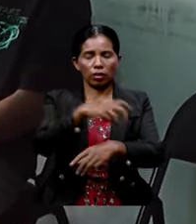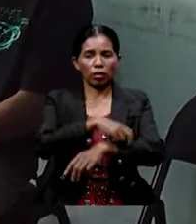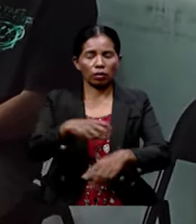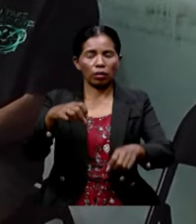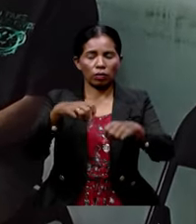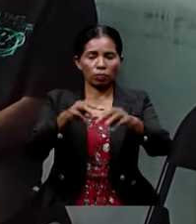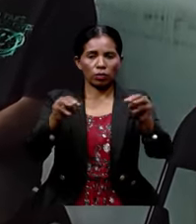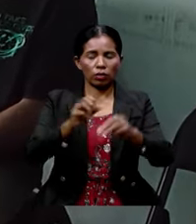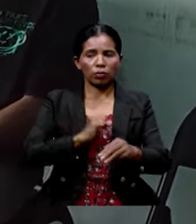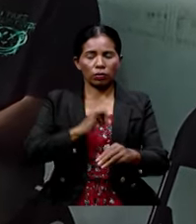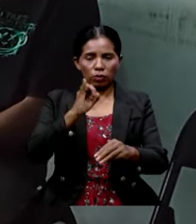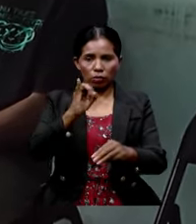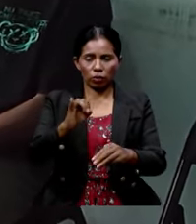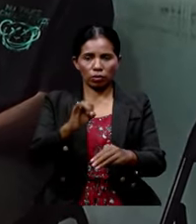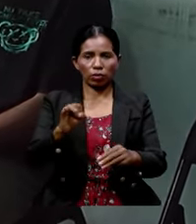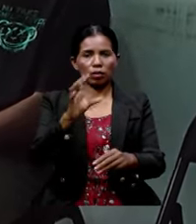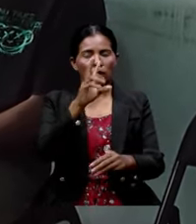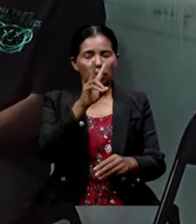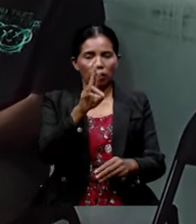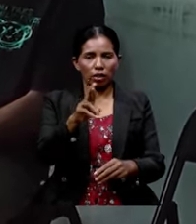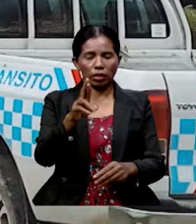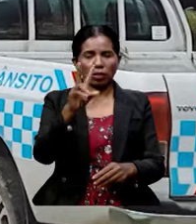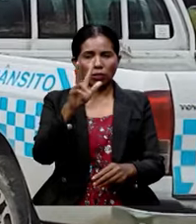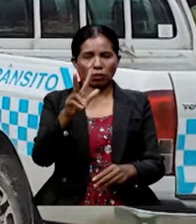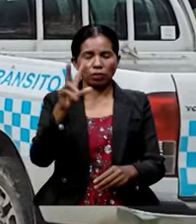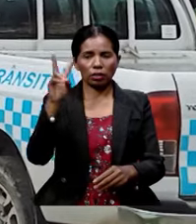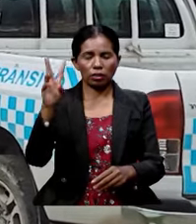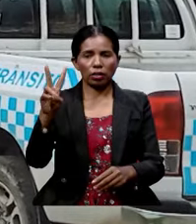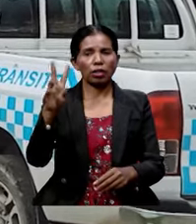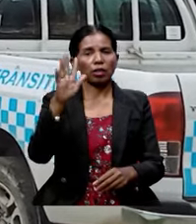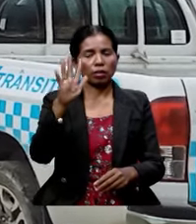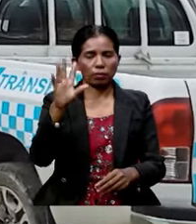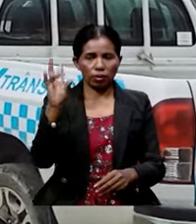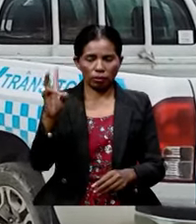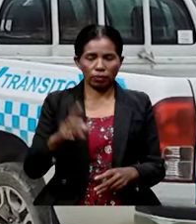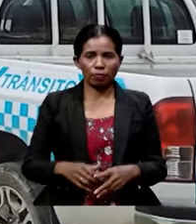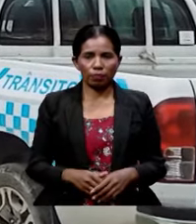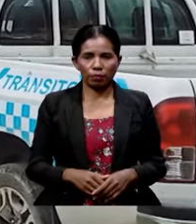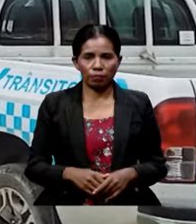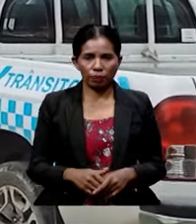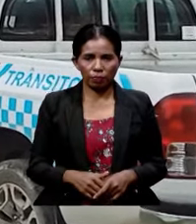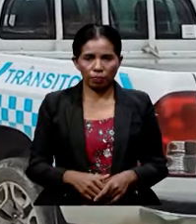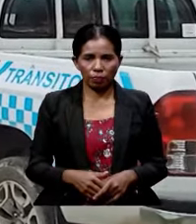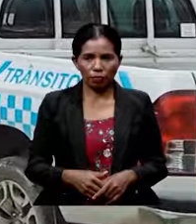Lima ne, o chapa matrícula Eri, Toluída, Lima Hitu, Clementina Fátima, Gemen.